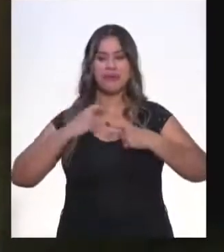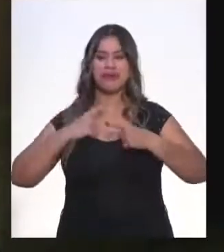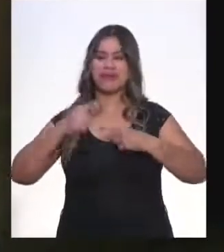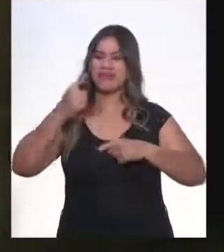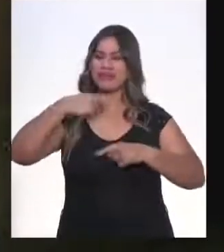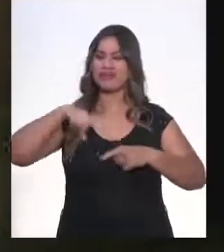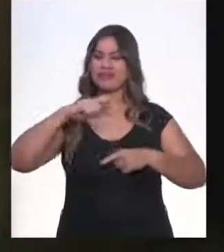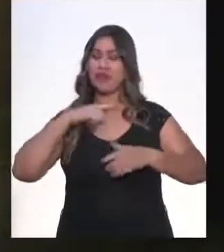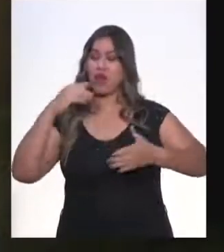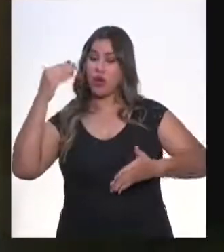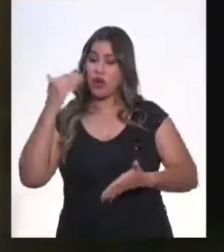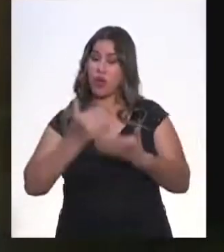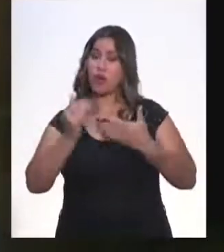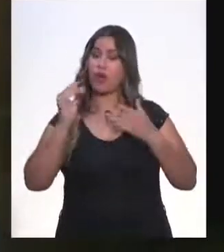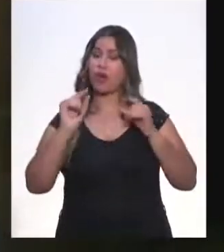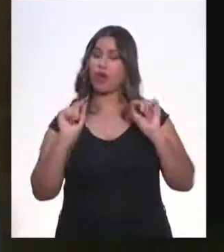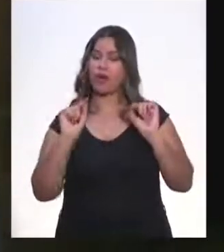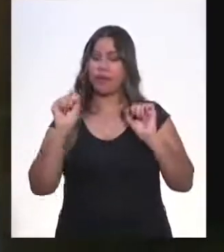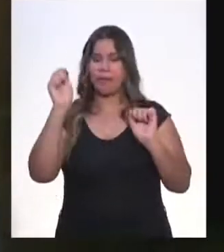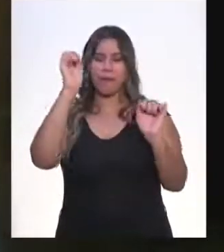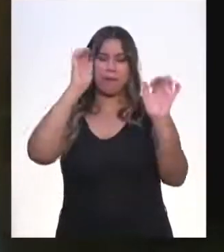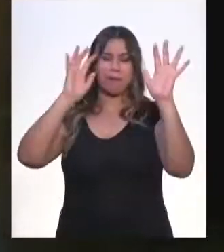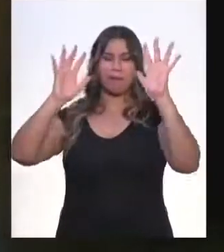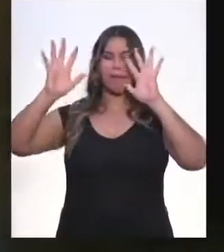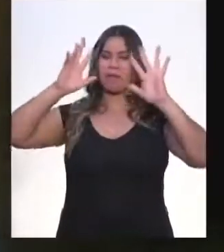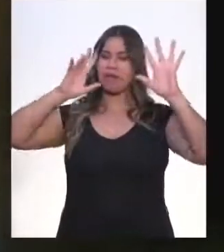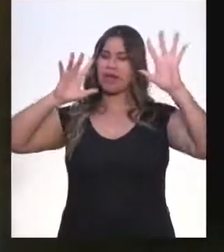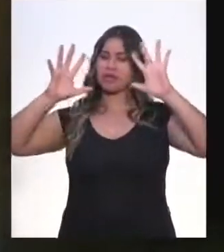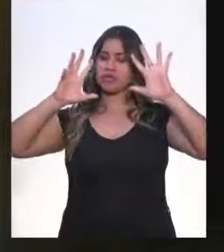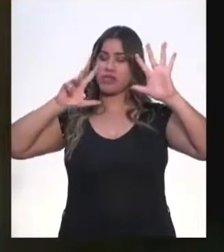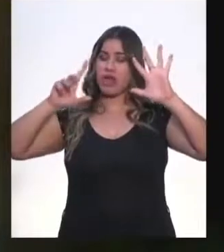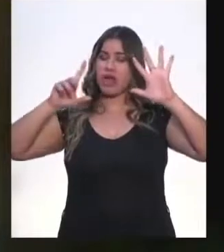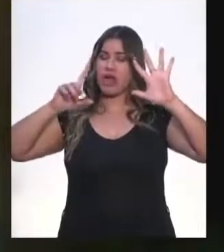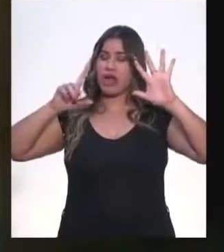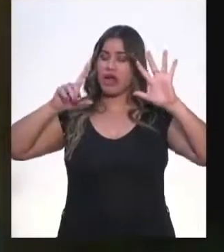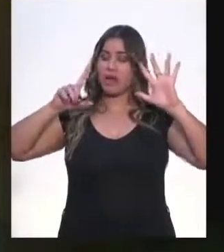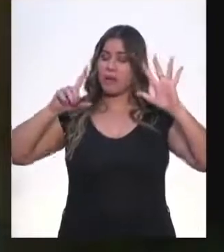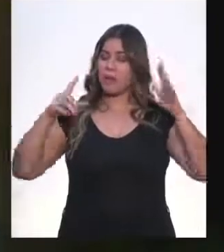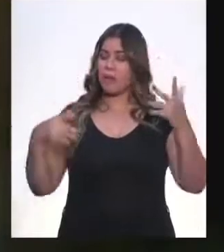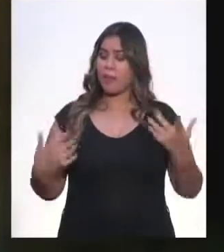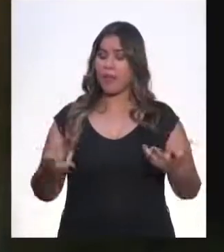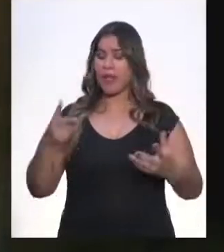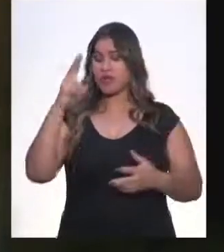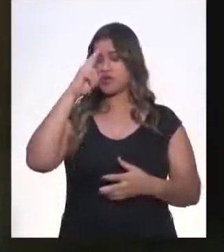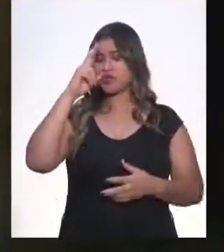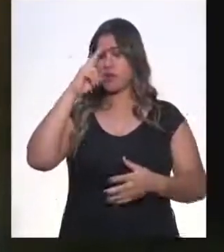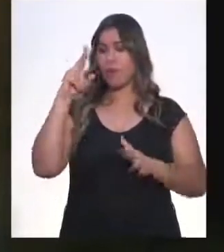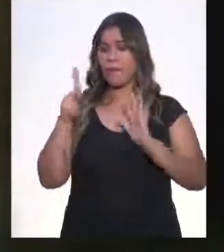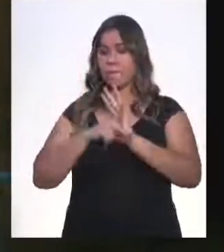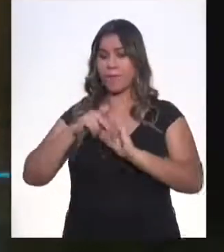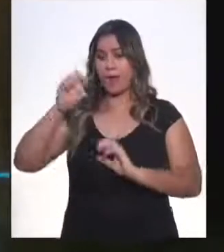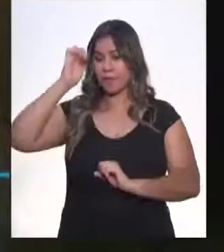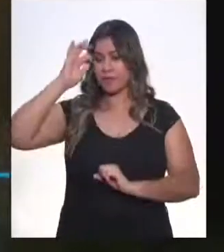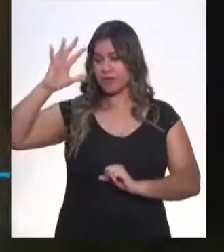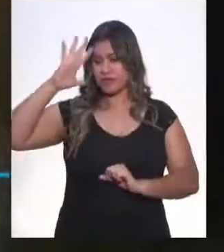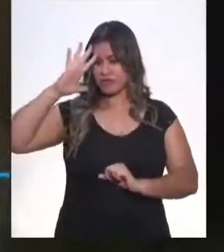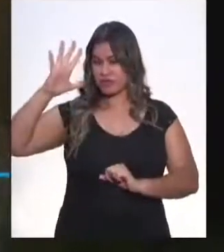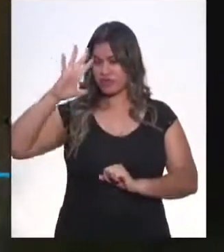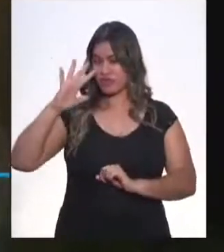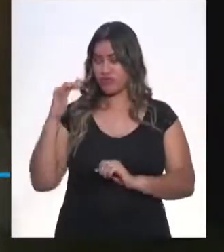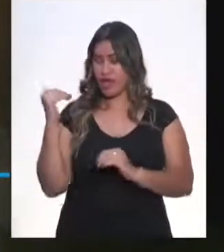como pontapé inicial a gente pensar um pouquinho como é que a história da filosofia é a história